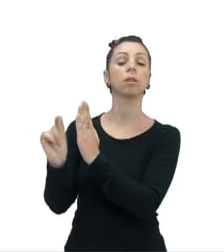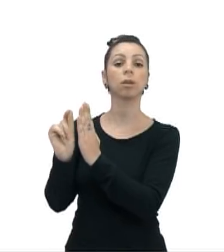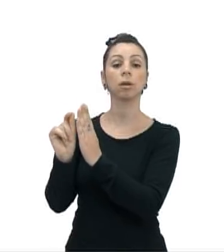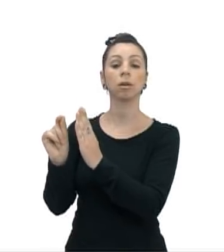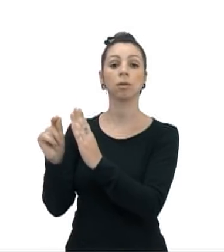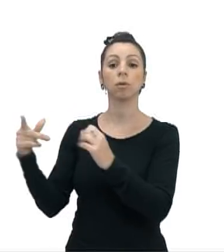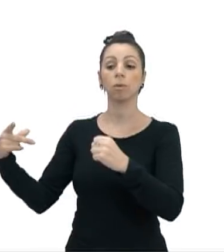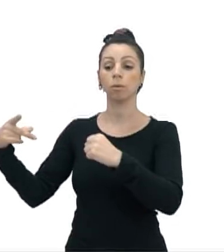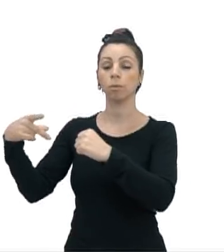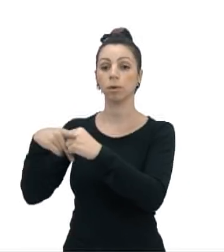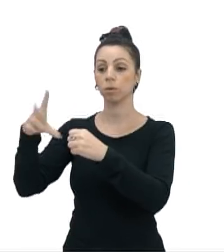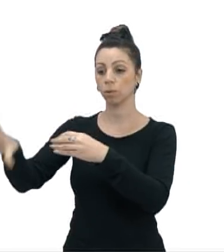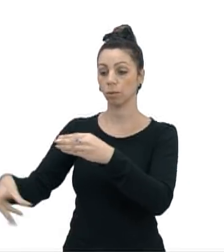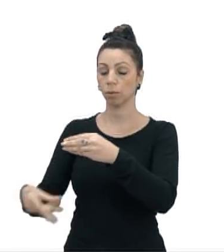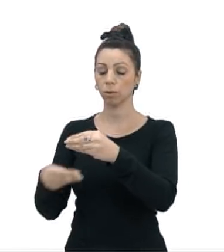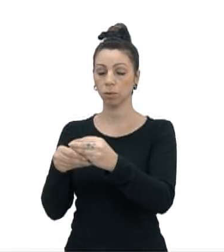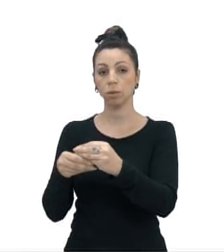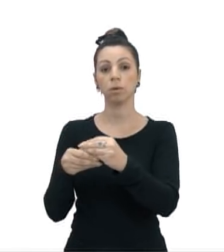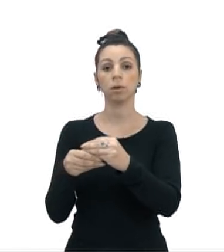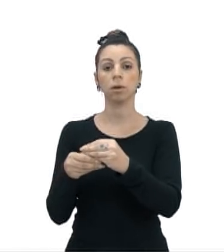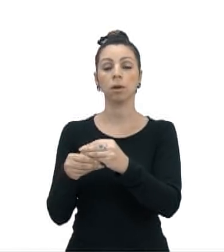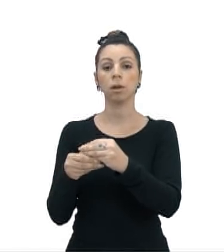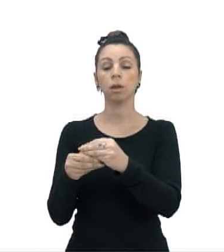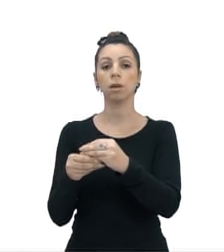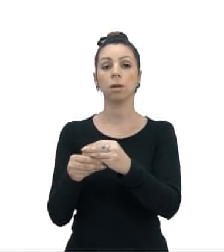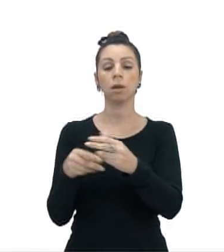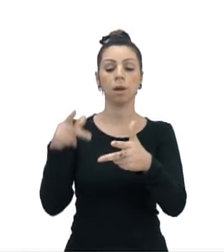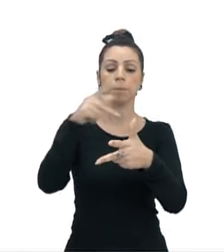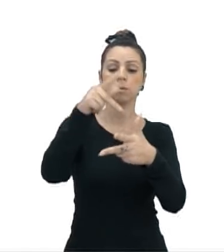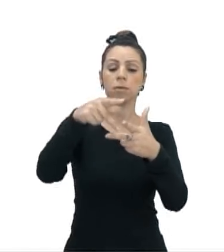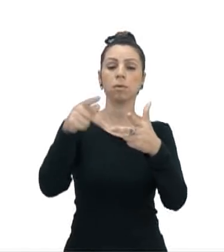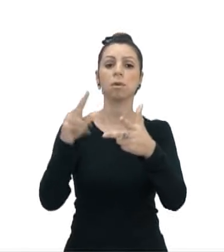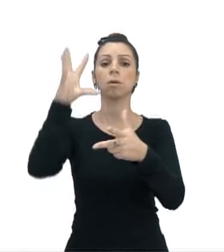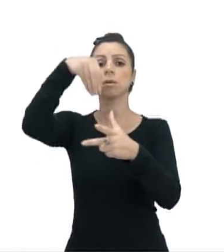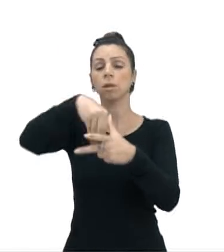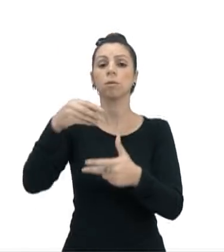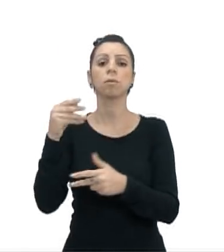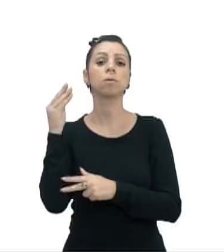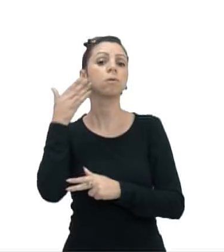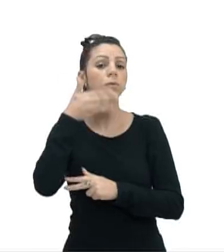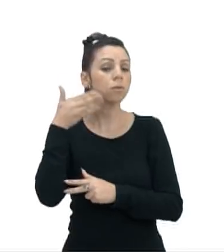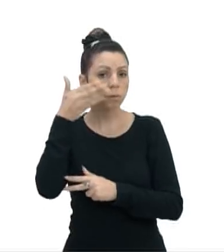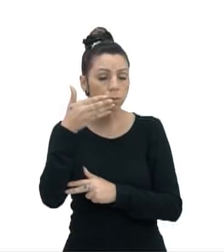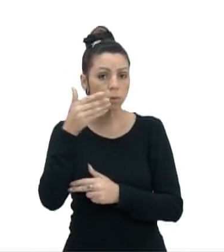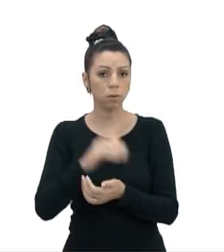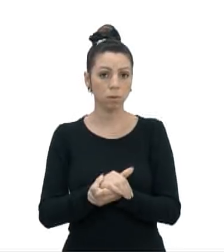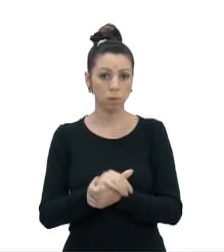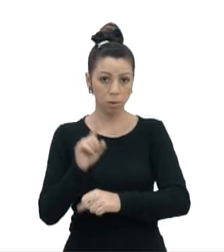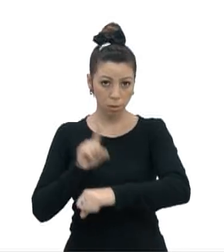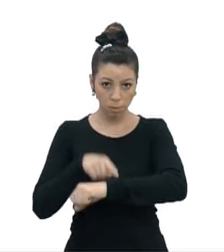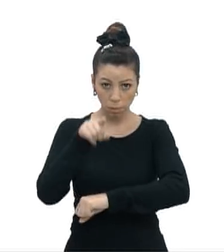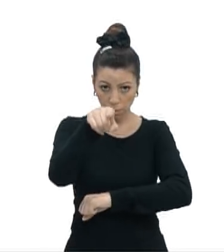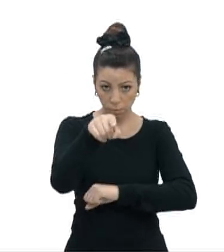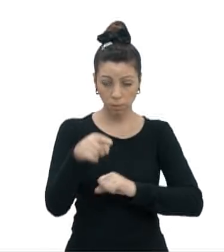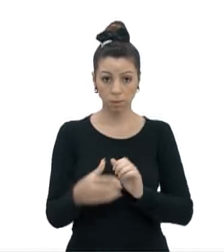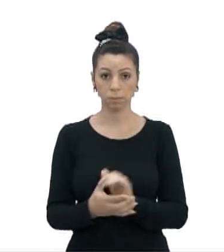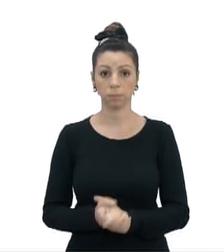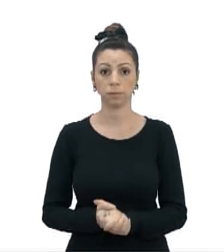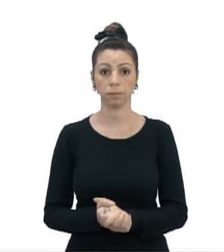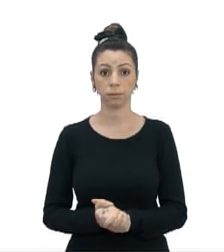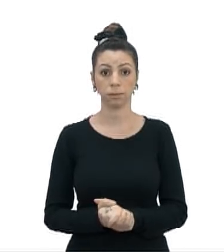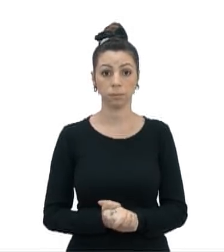vão dizer a que pessoa do discurso ele se refere. Se é primeira, segunda ou terceira. Tudo bem? Um tempinho nós já voltamos.